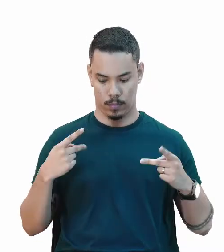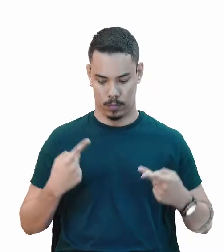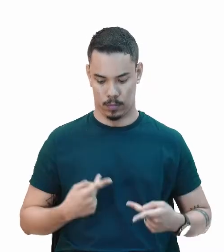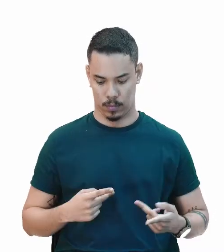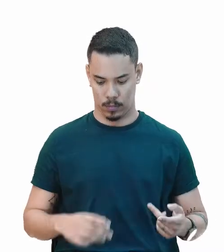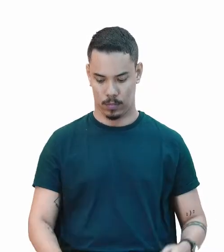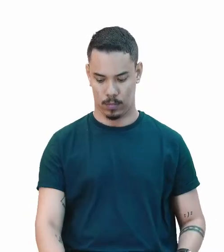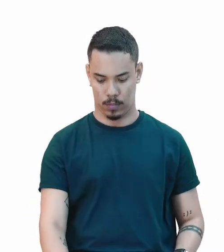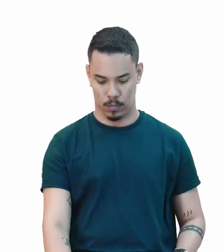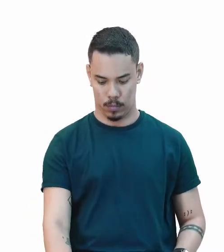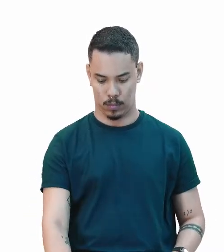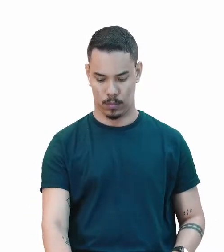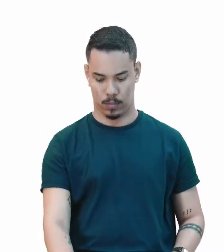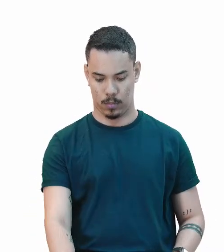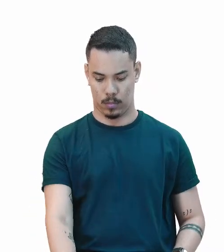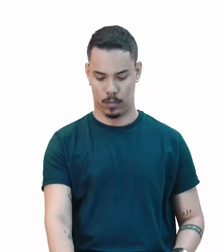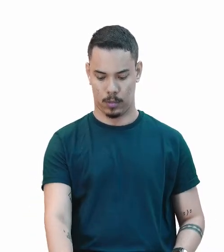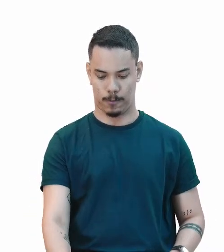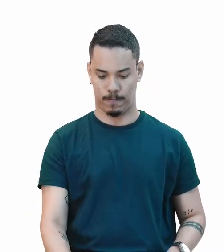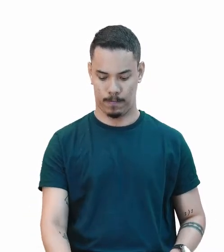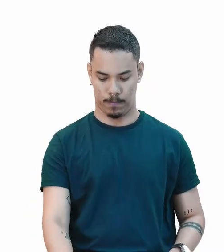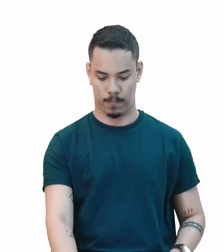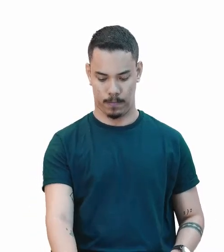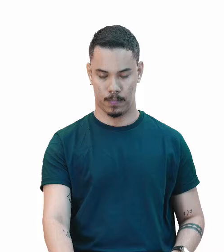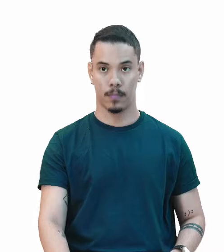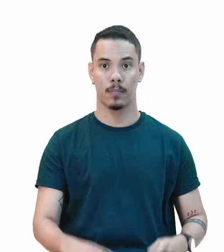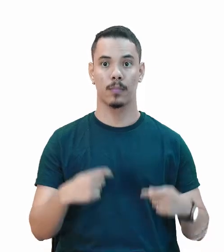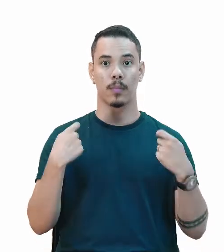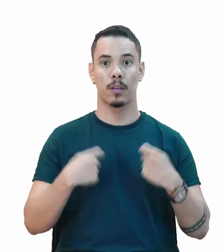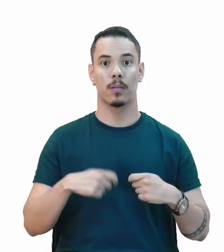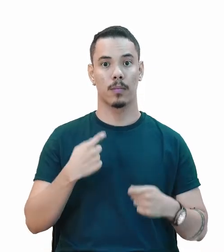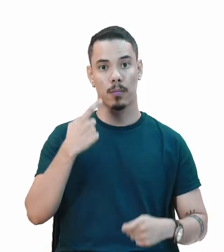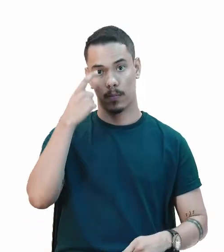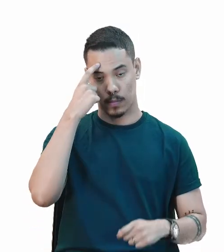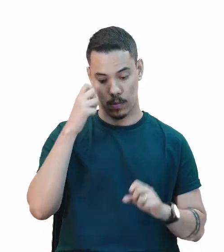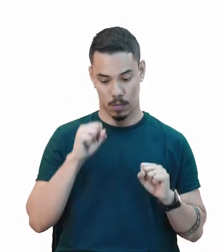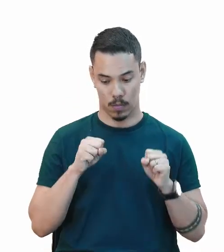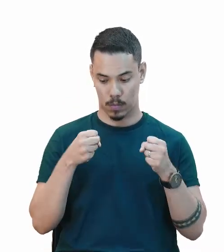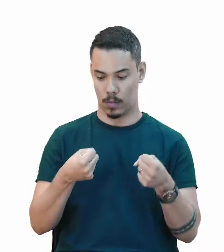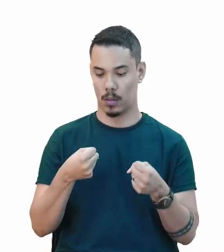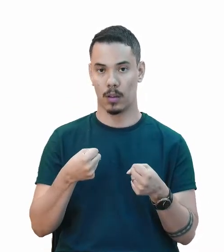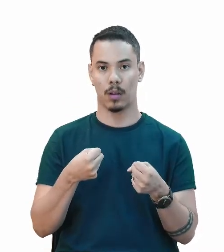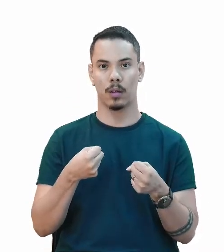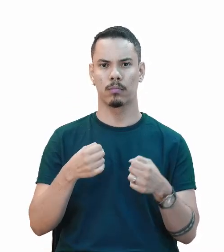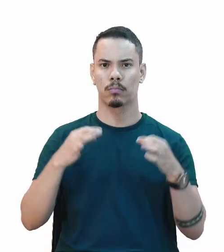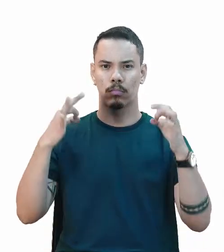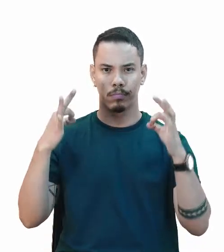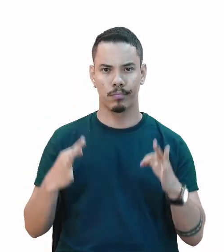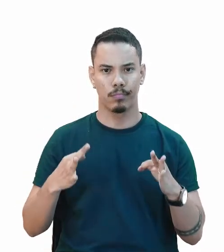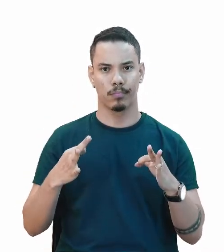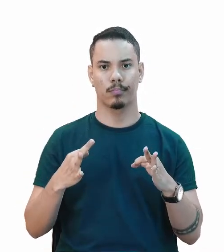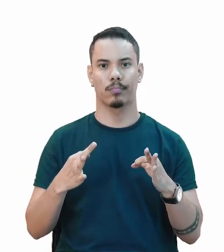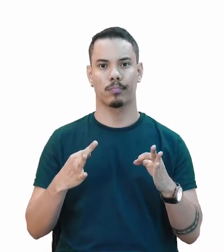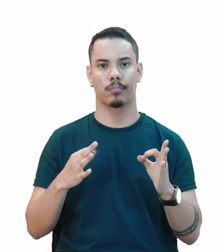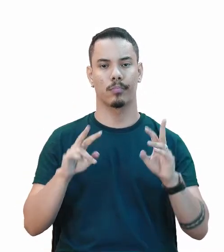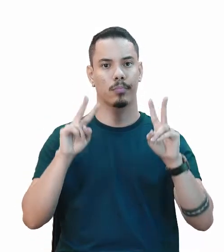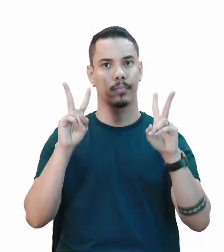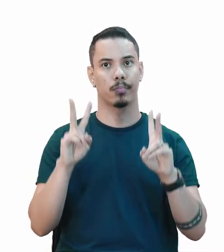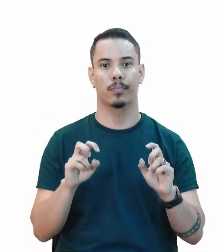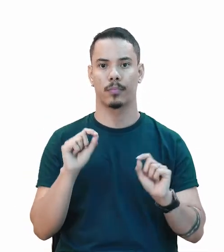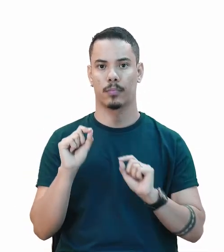forma, agir com certo rigor, com uma certa rigidez em relação a